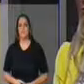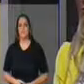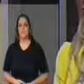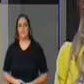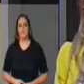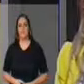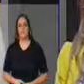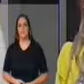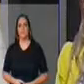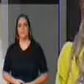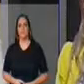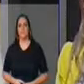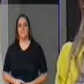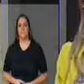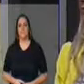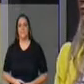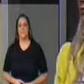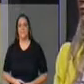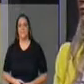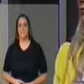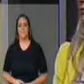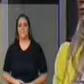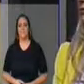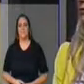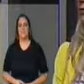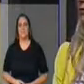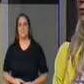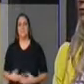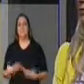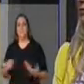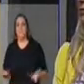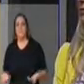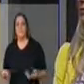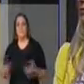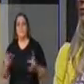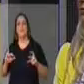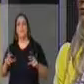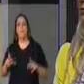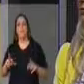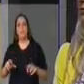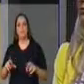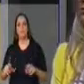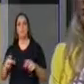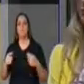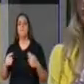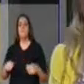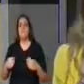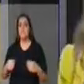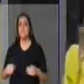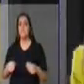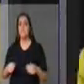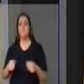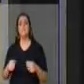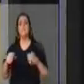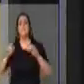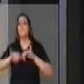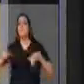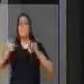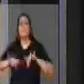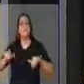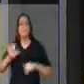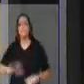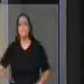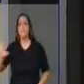A voz de vocês não vale. O câncer de maneira geral precisa de informação. Não